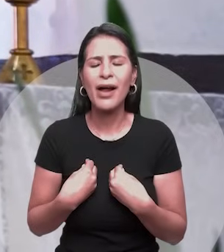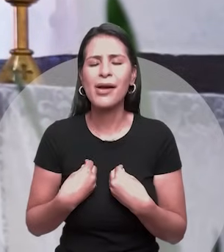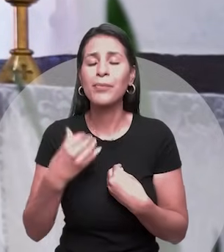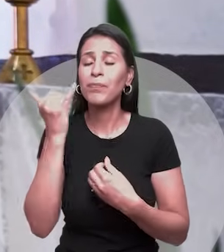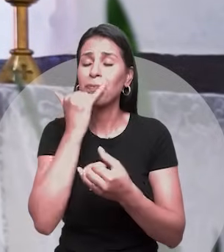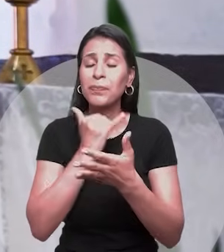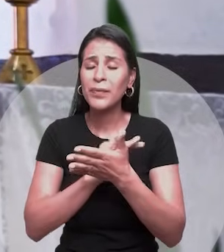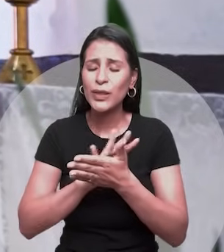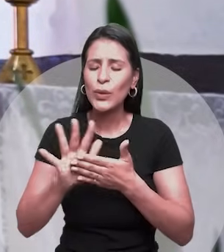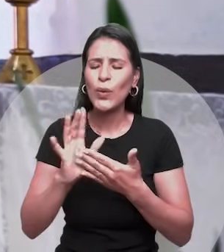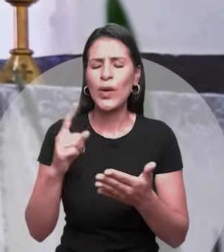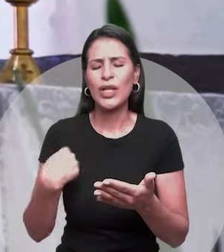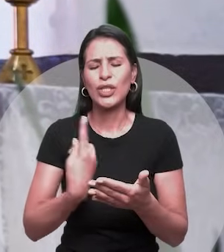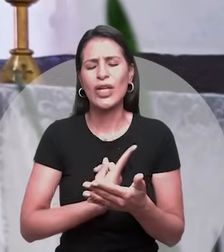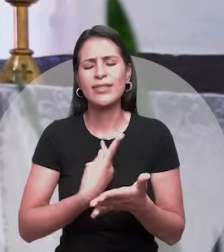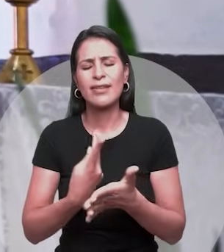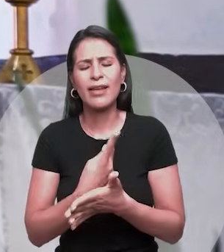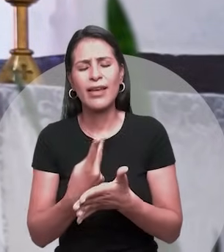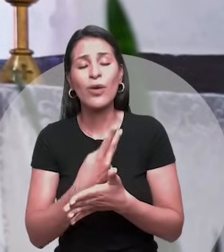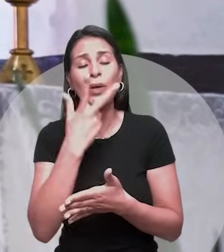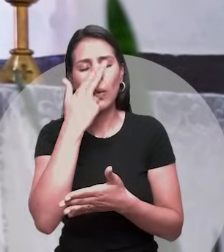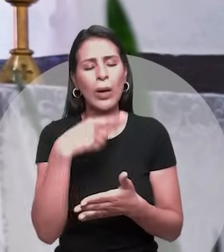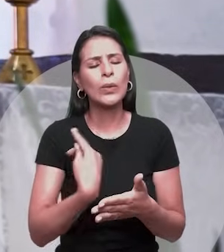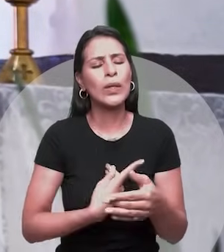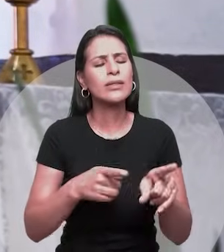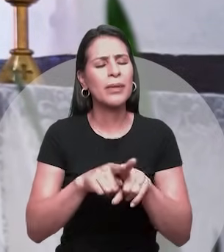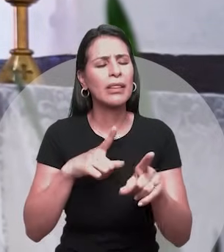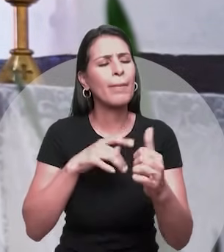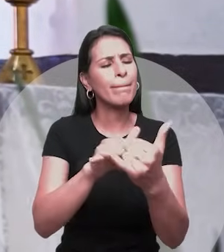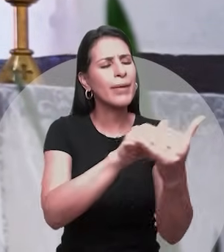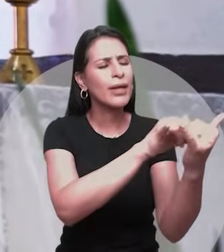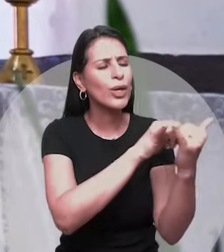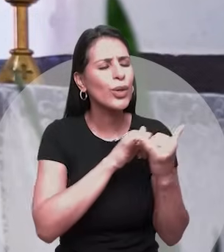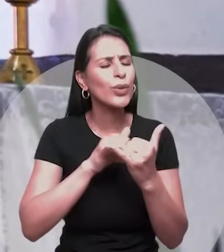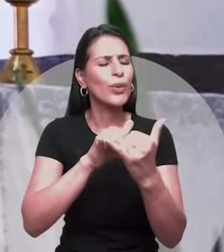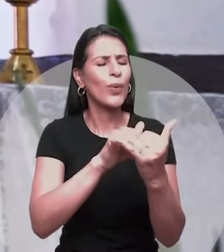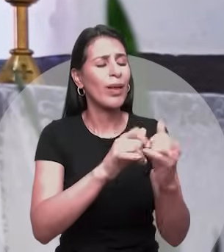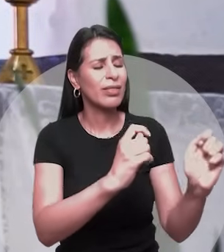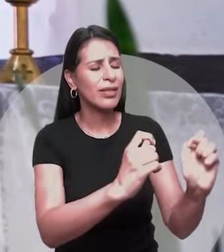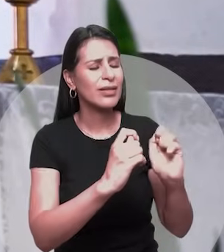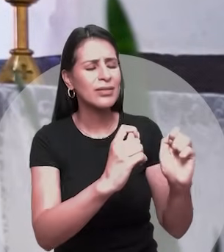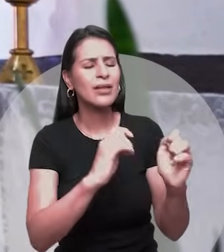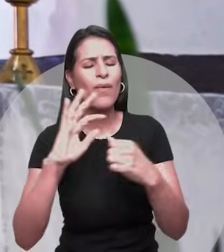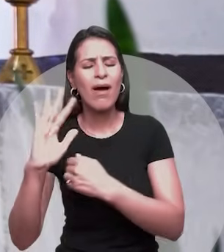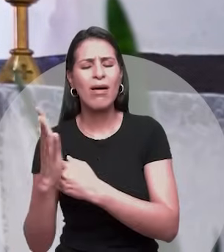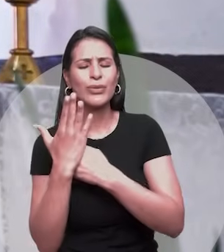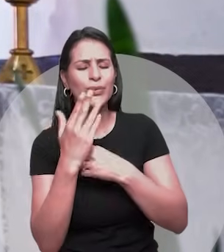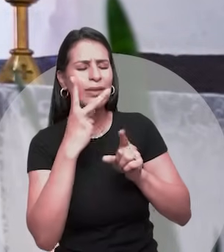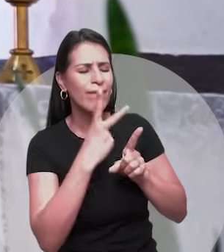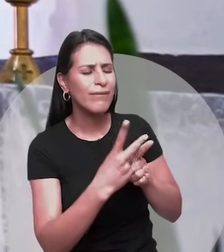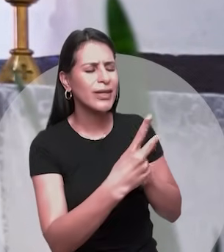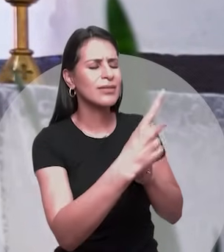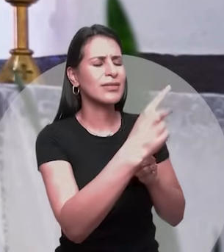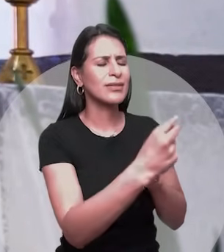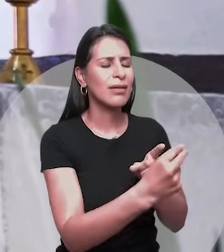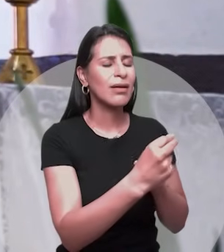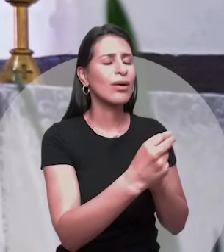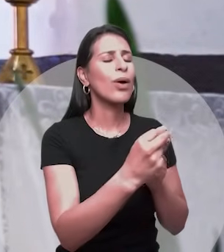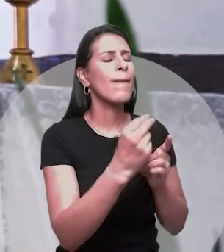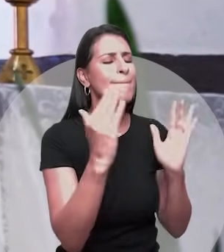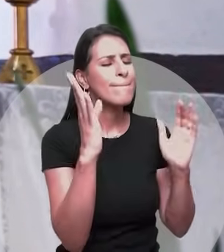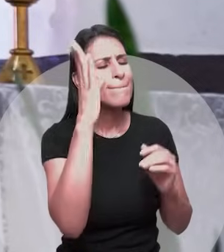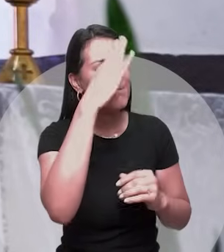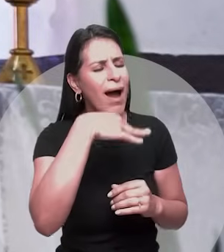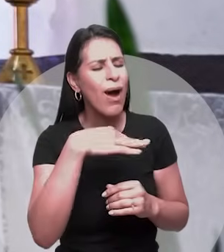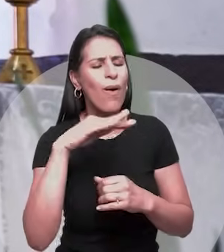dívidas, assim como nós também perdoamos aos nossos devedores. E não nos deixes cair em tentação, mas livra-nos do